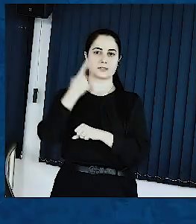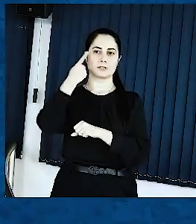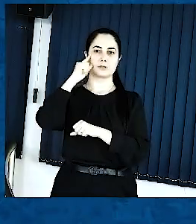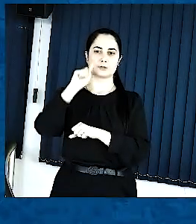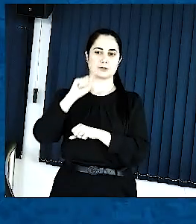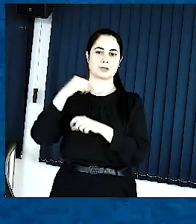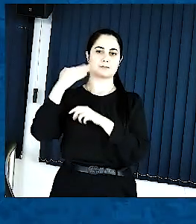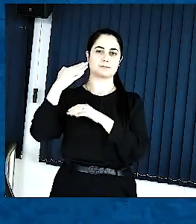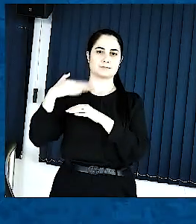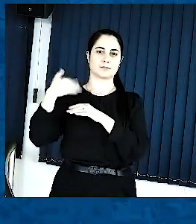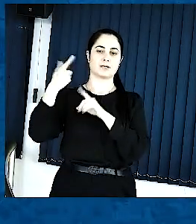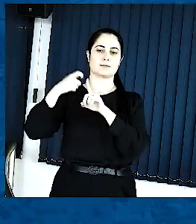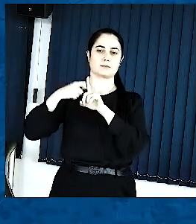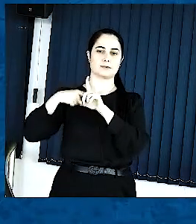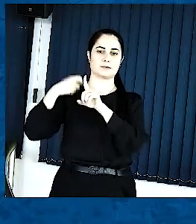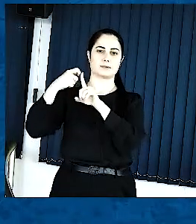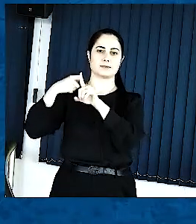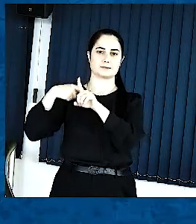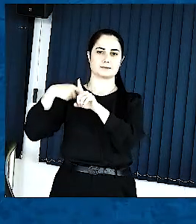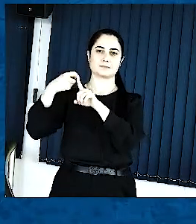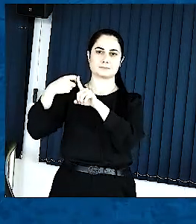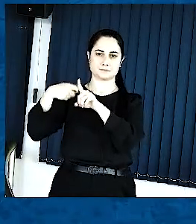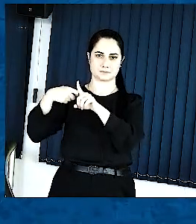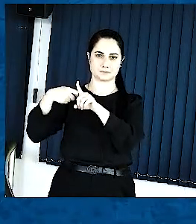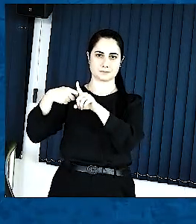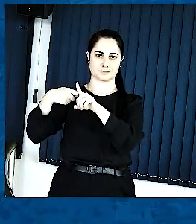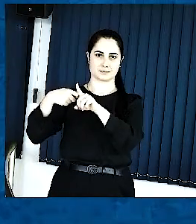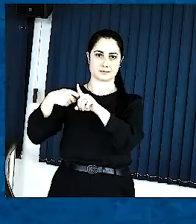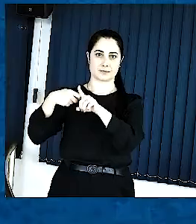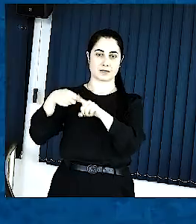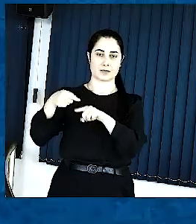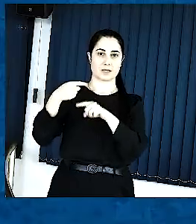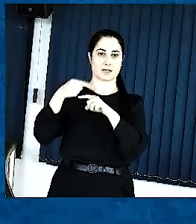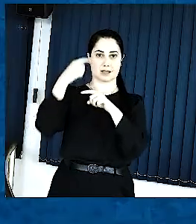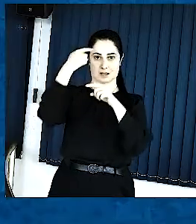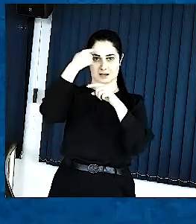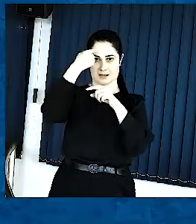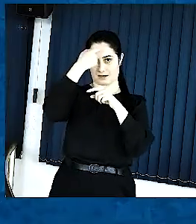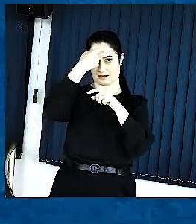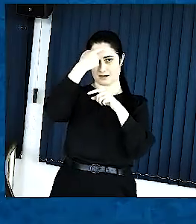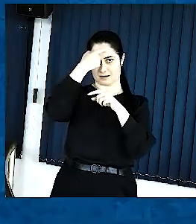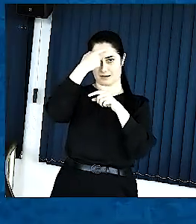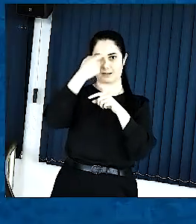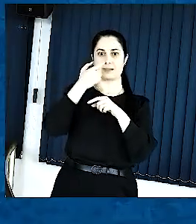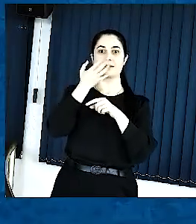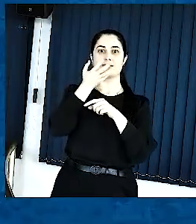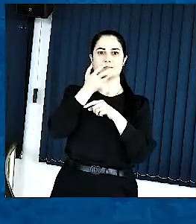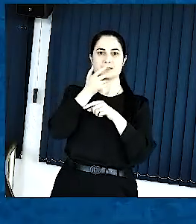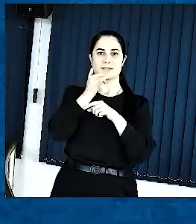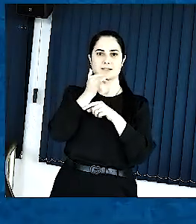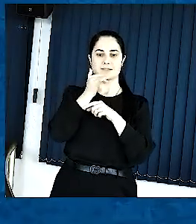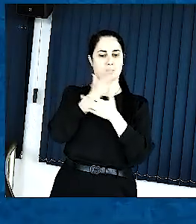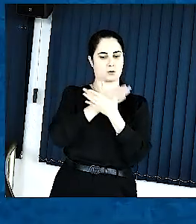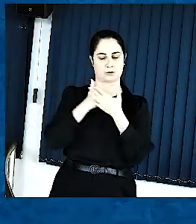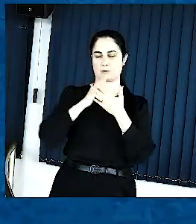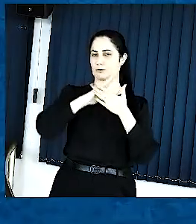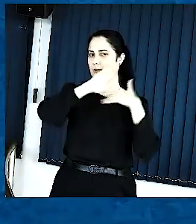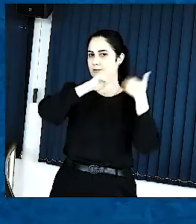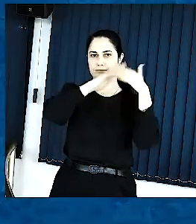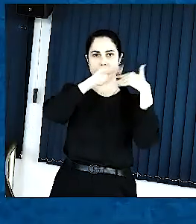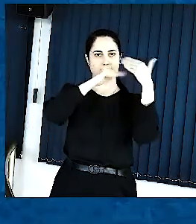dias, meses, o cérebro infantil ele continua se desenvolvendo.